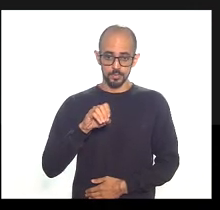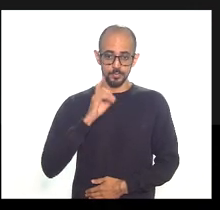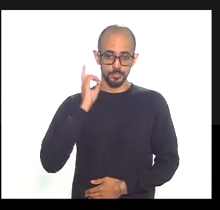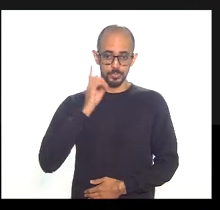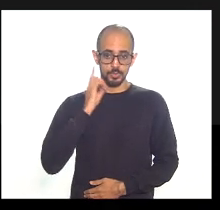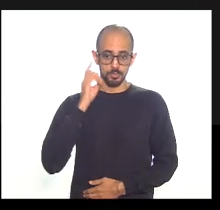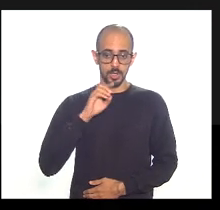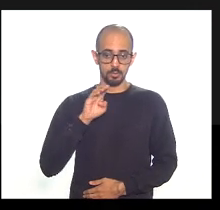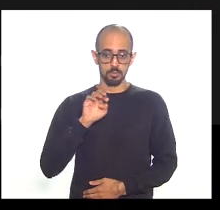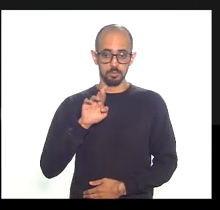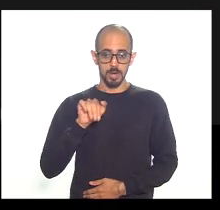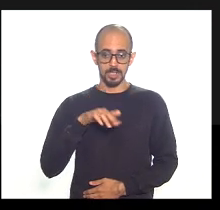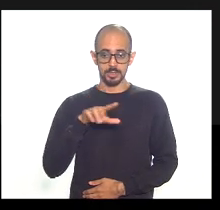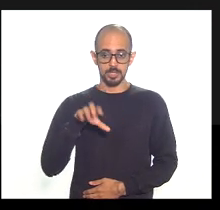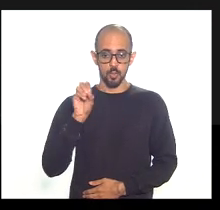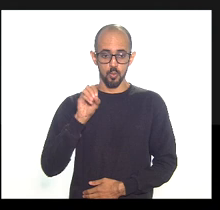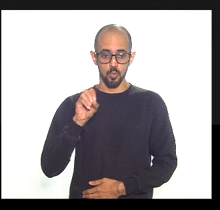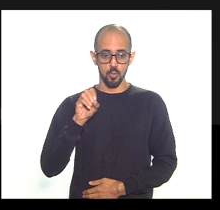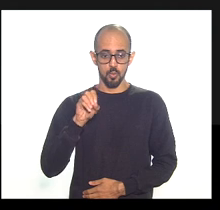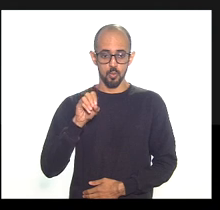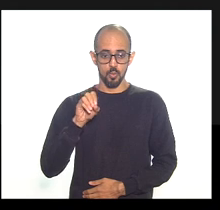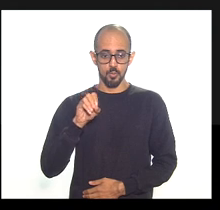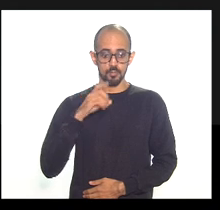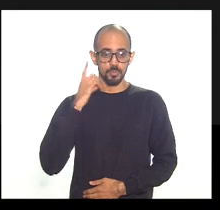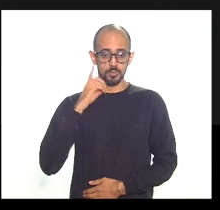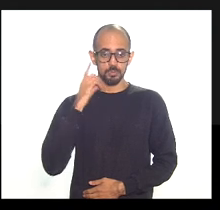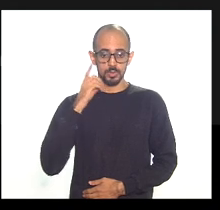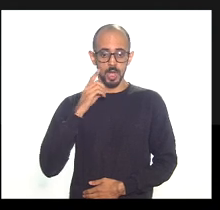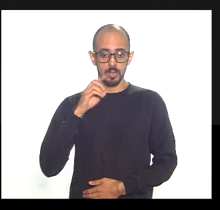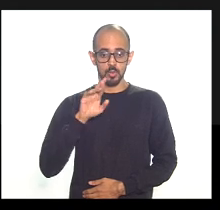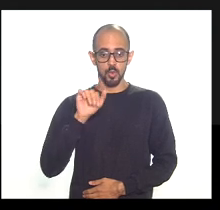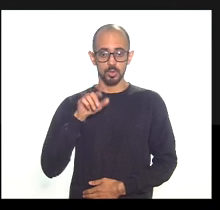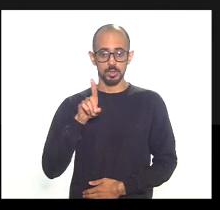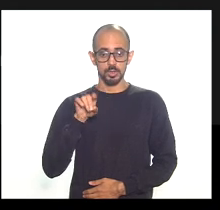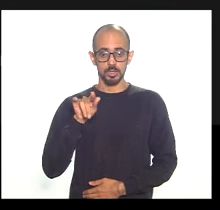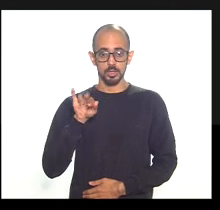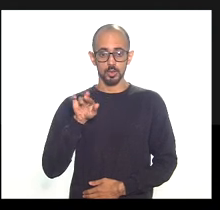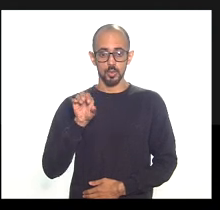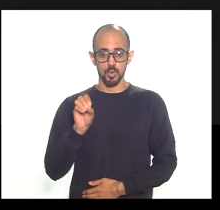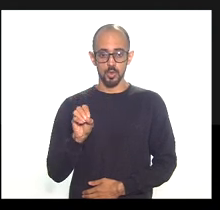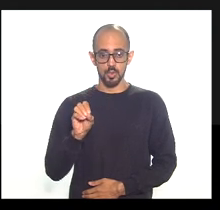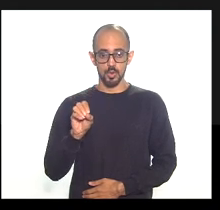Deputado Brazão. Deputado Rodrigo Murim.